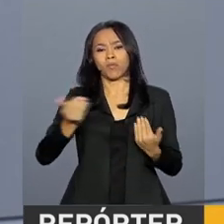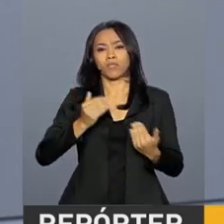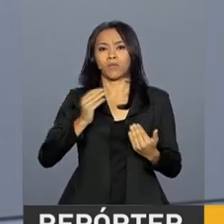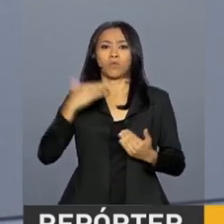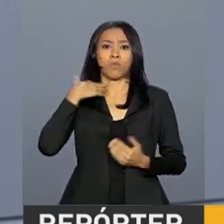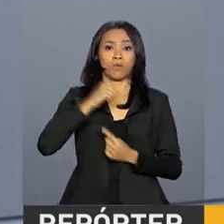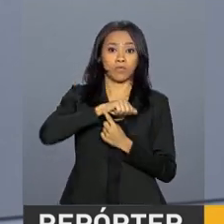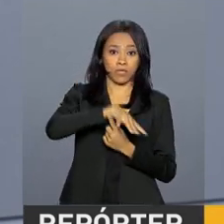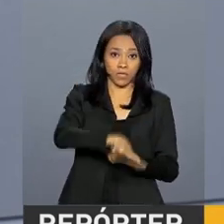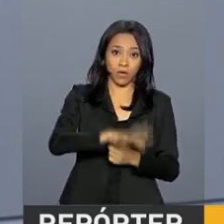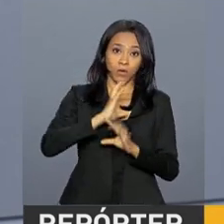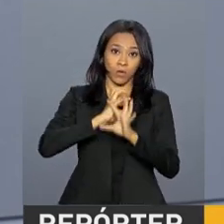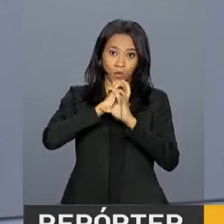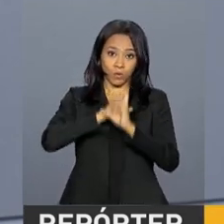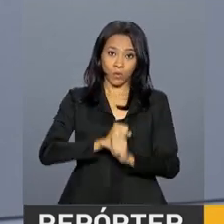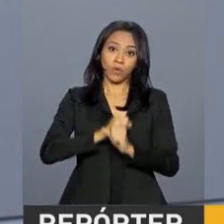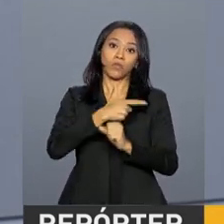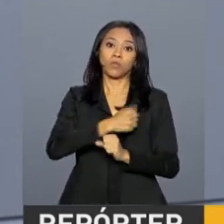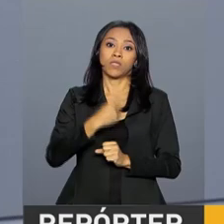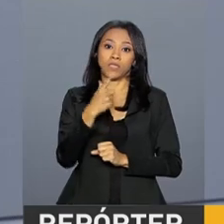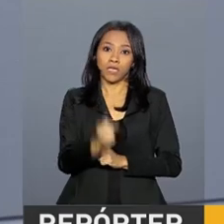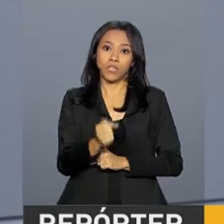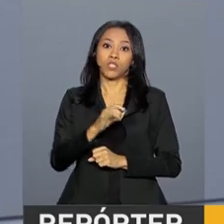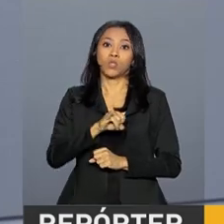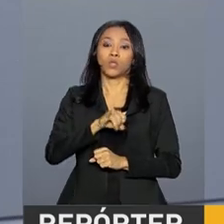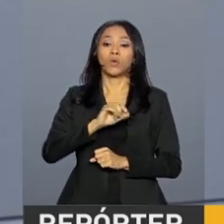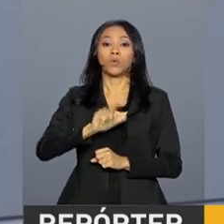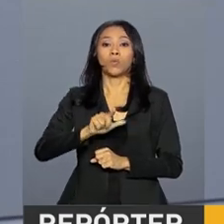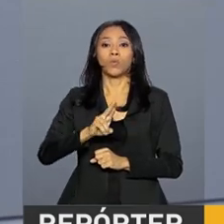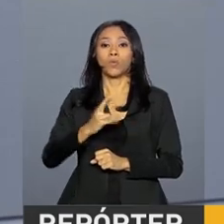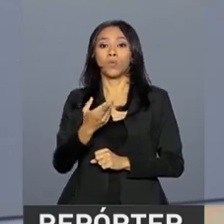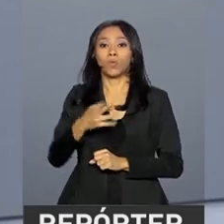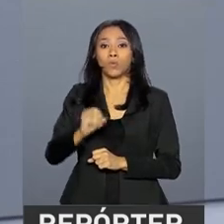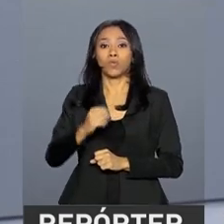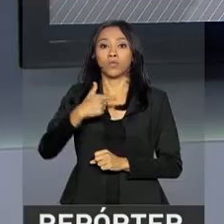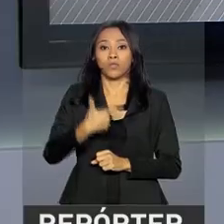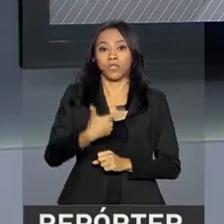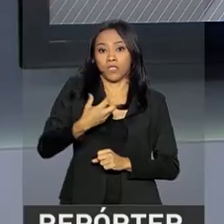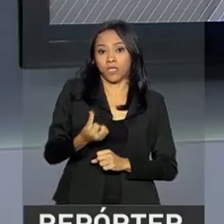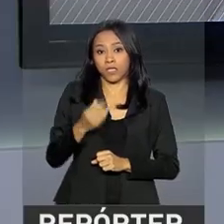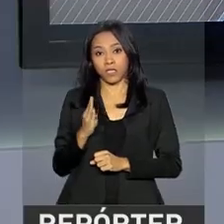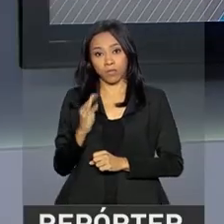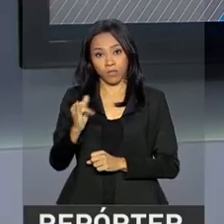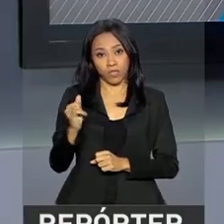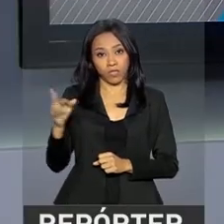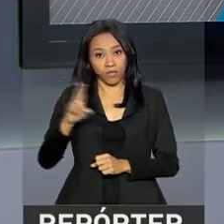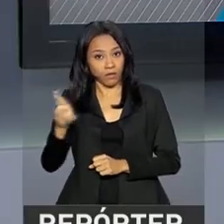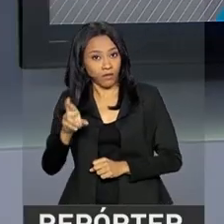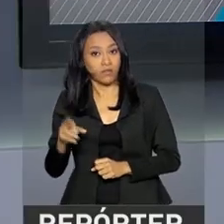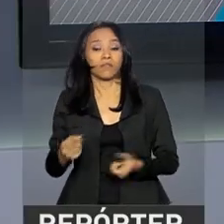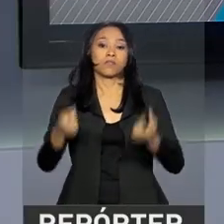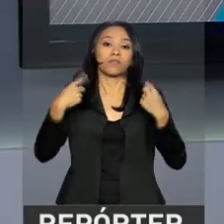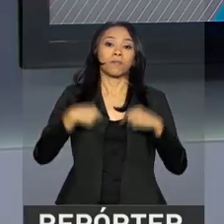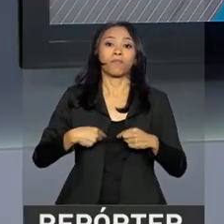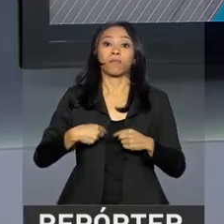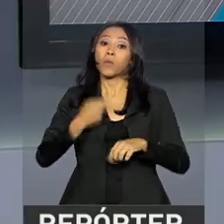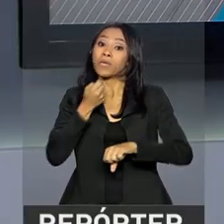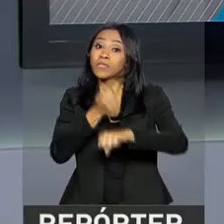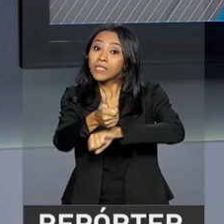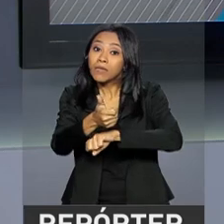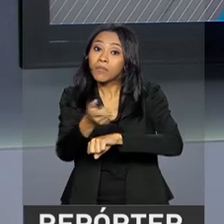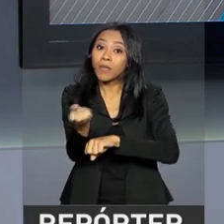2017 com lucro operacional de 26 bilhões de reais uma dica para os novos empreendedores